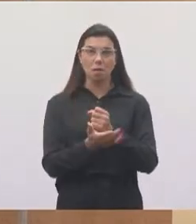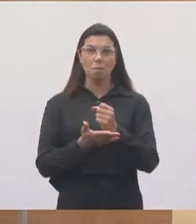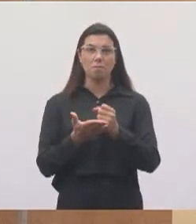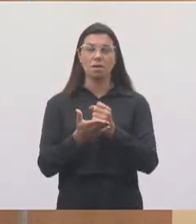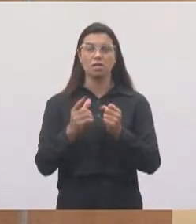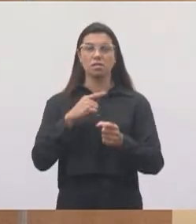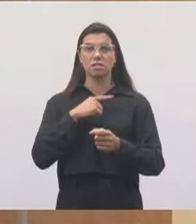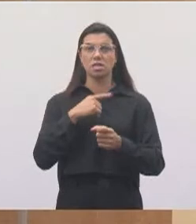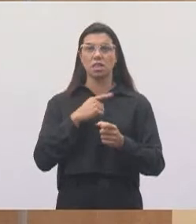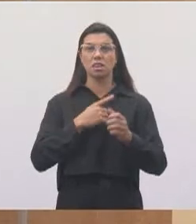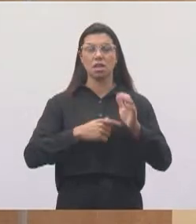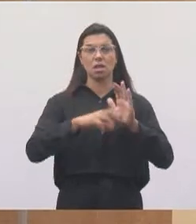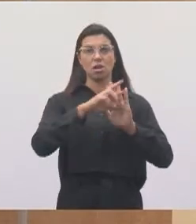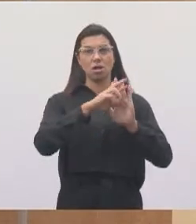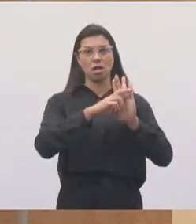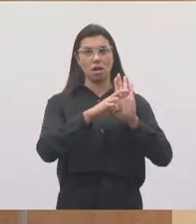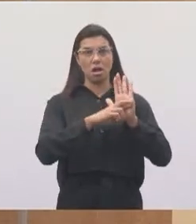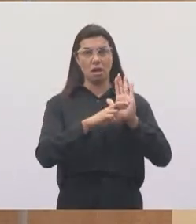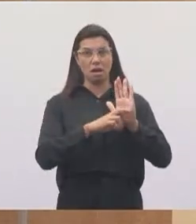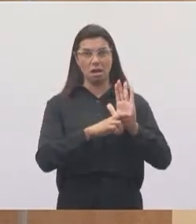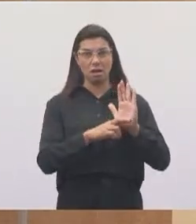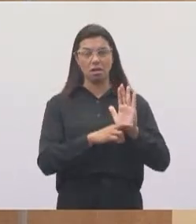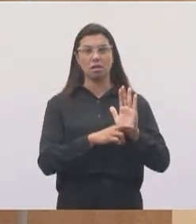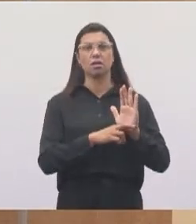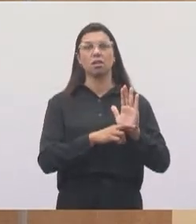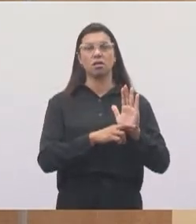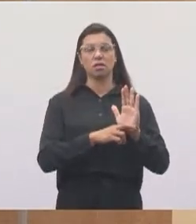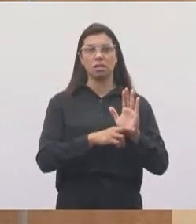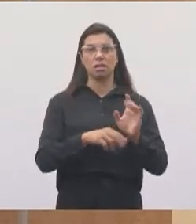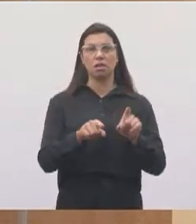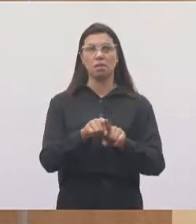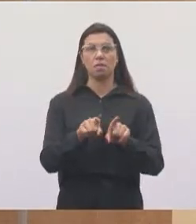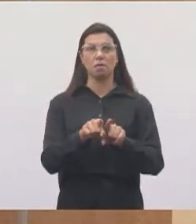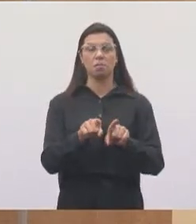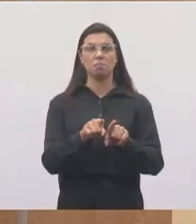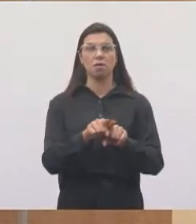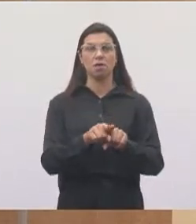normas gerais e contabilidade